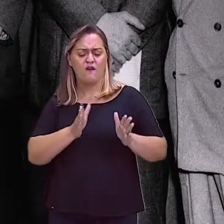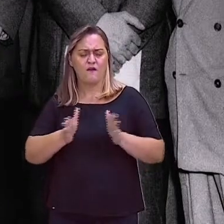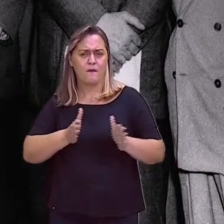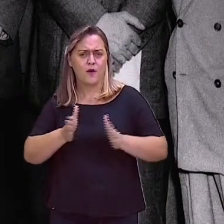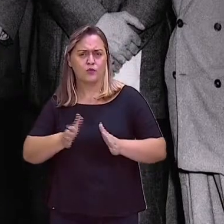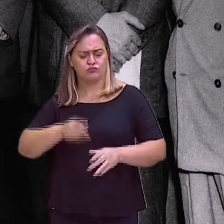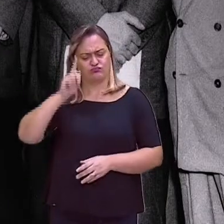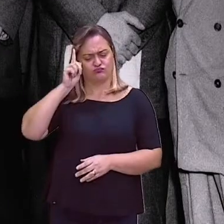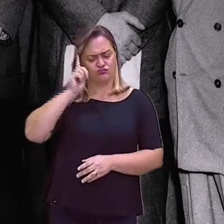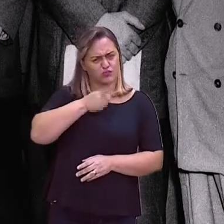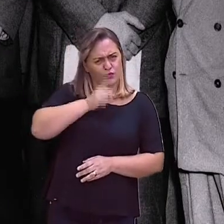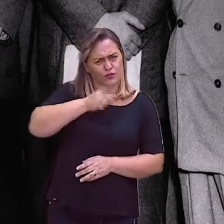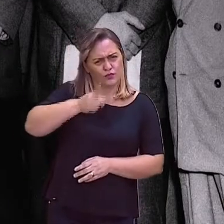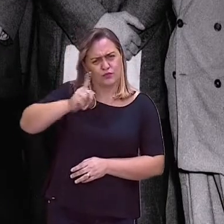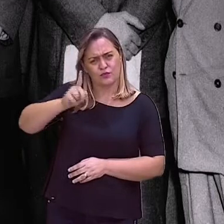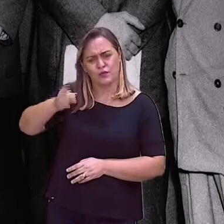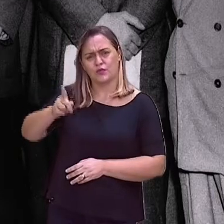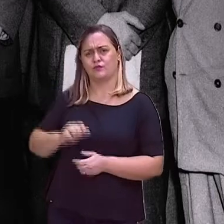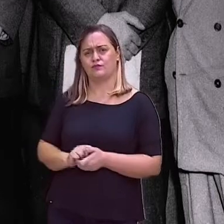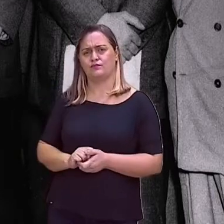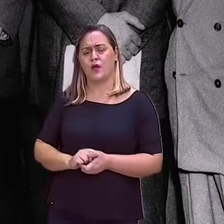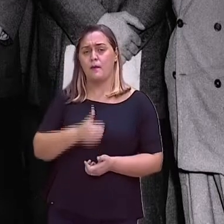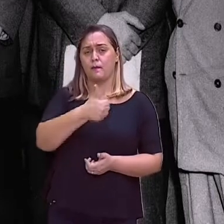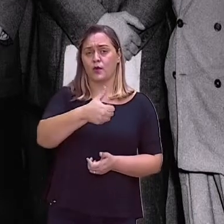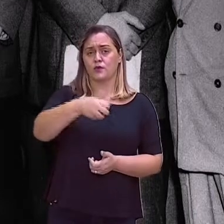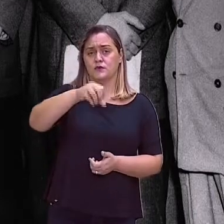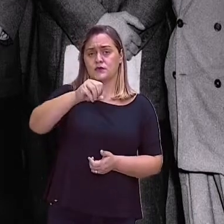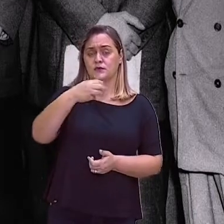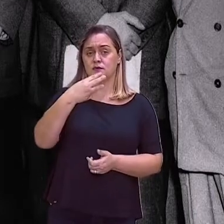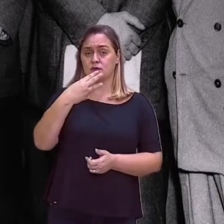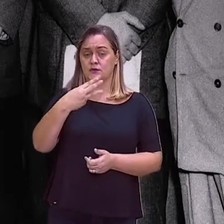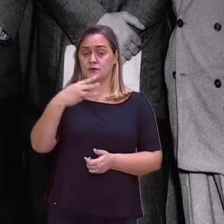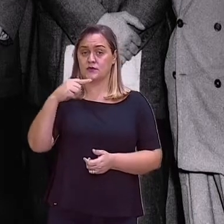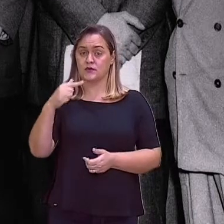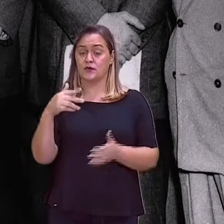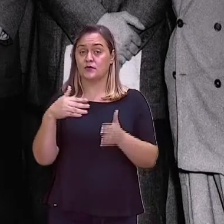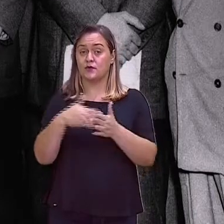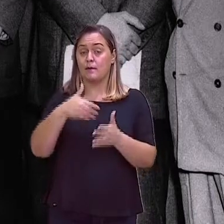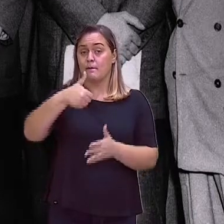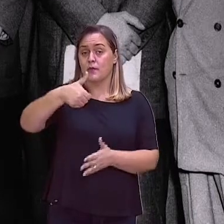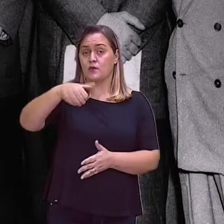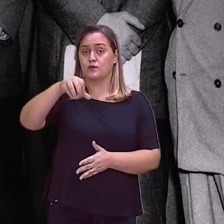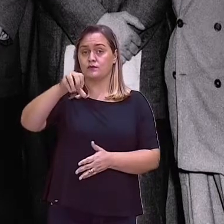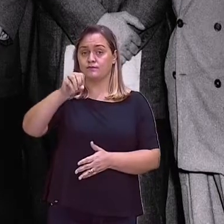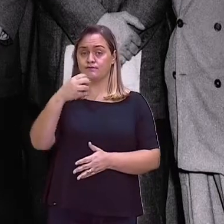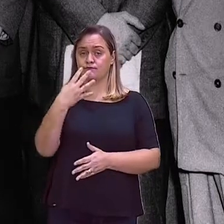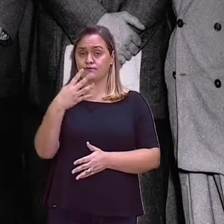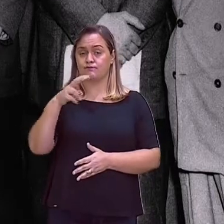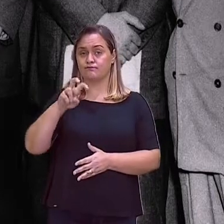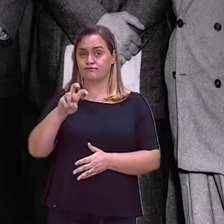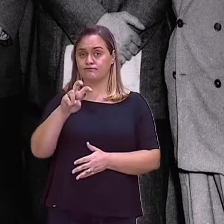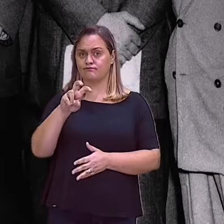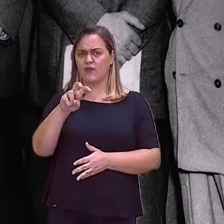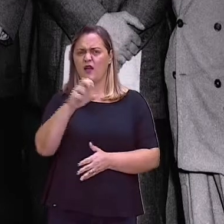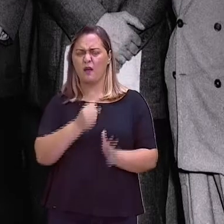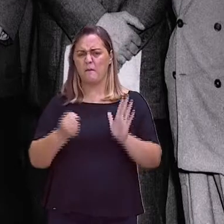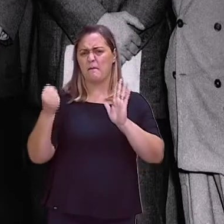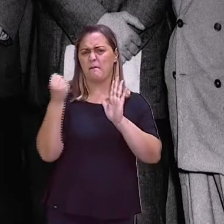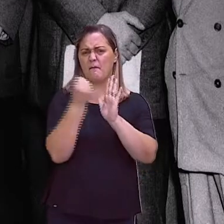e estendeu de 37 a 1945, tendo como grandes marcas